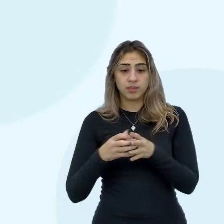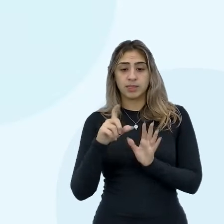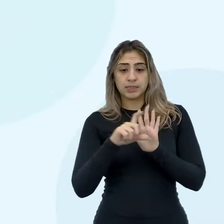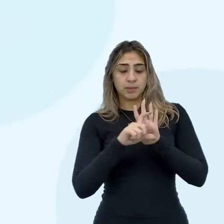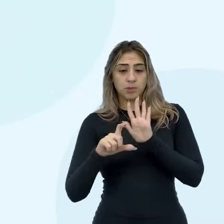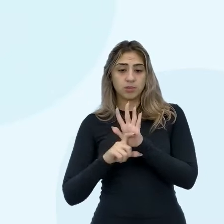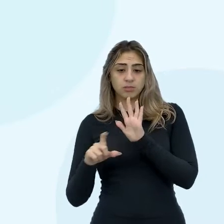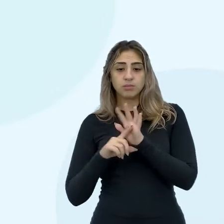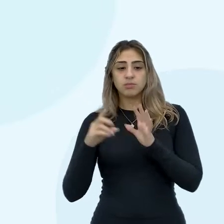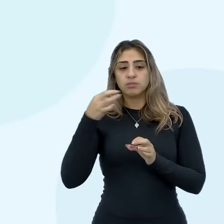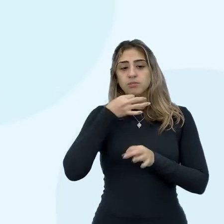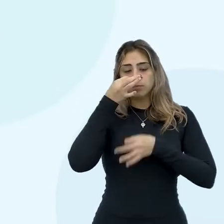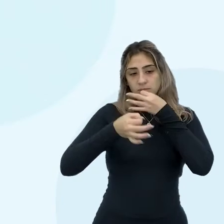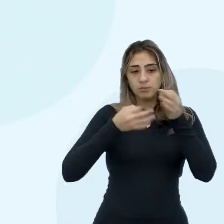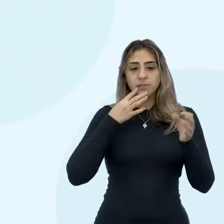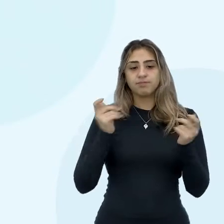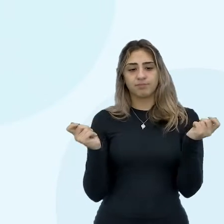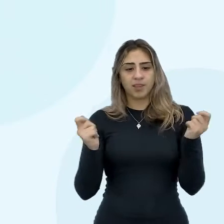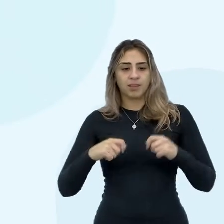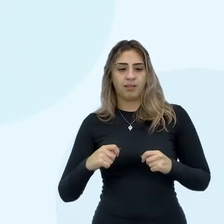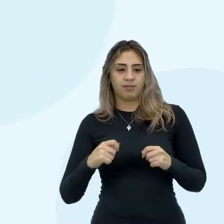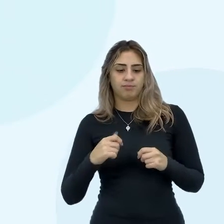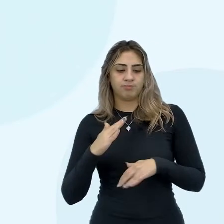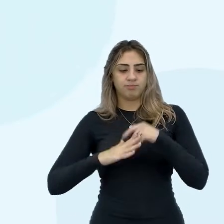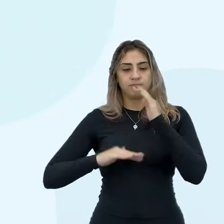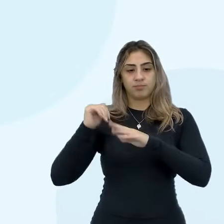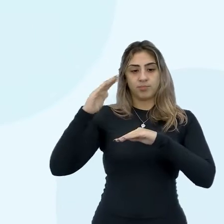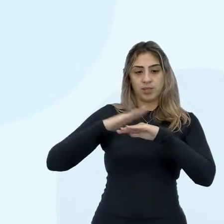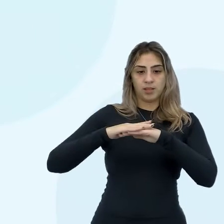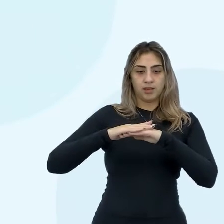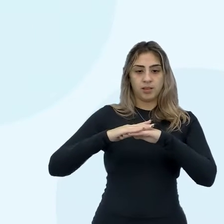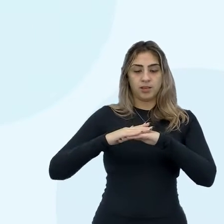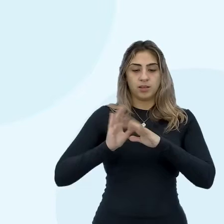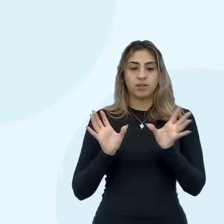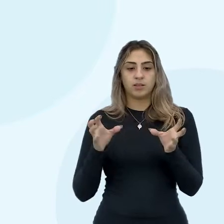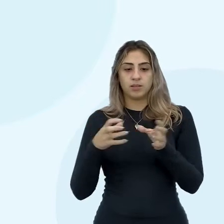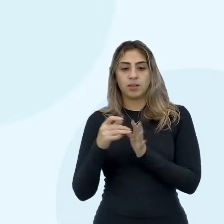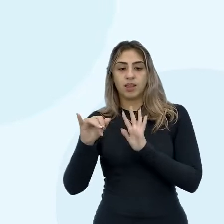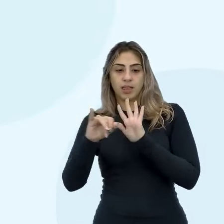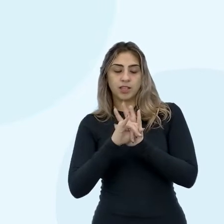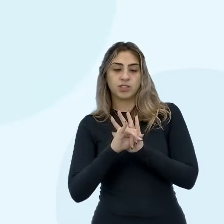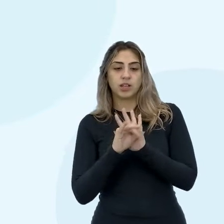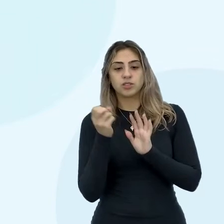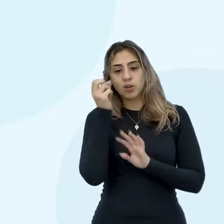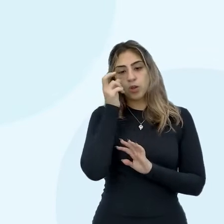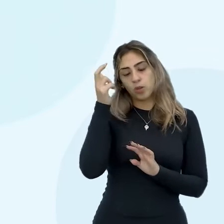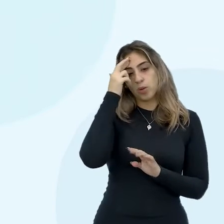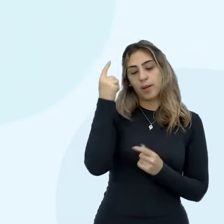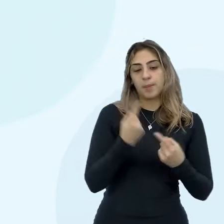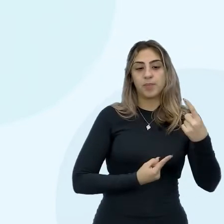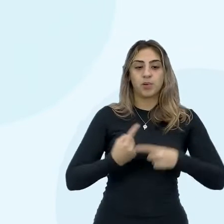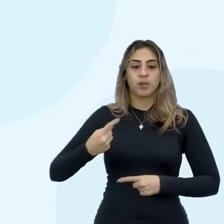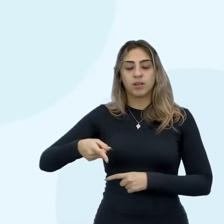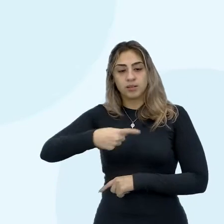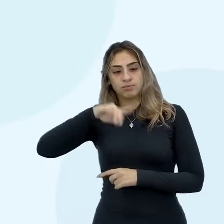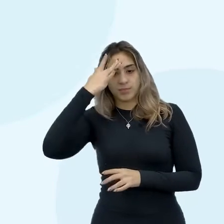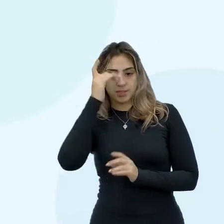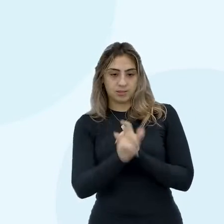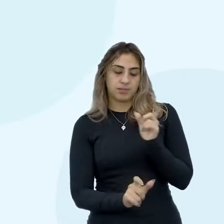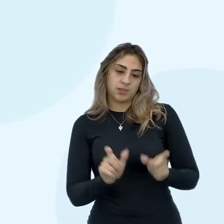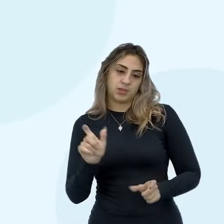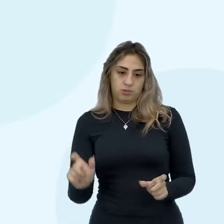de símbolos e opiniões que servem para a construção da identidade cultural e política dos